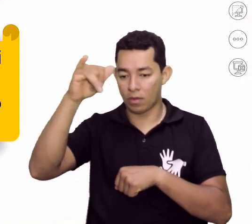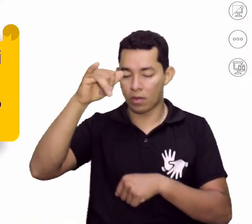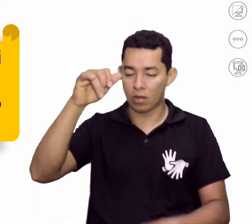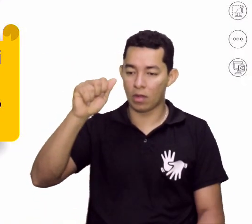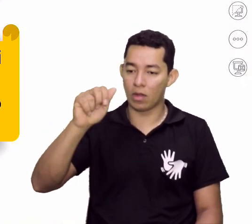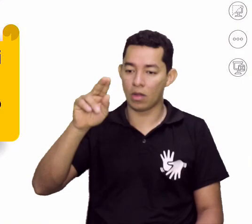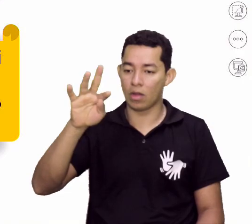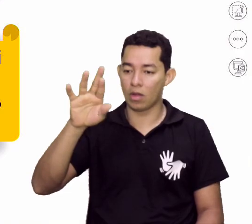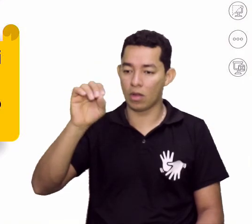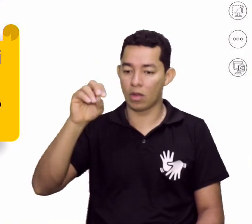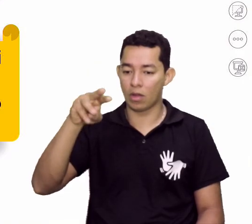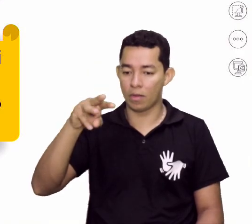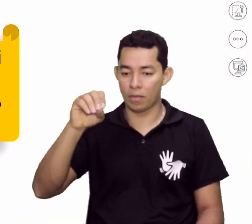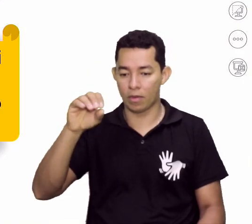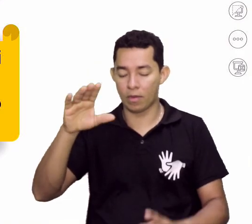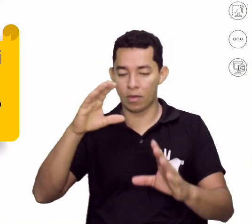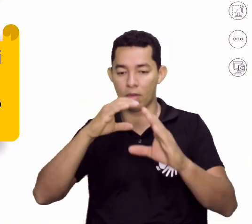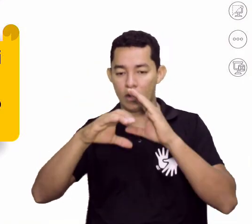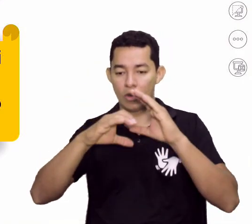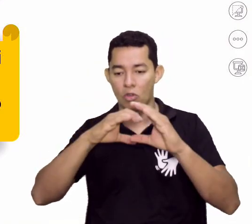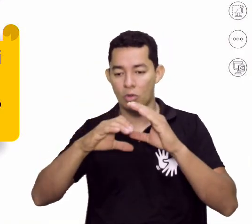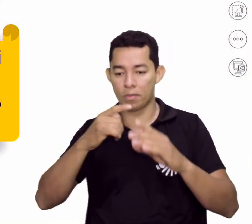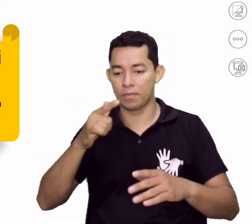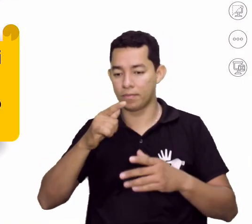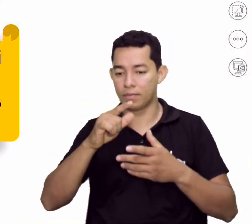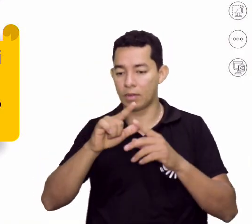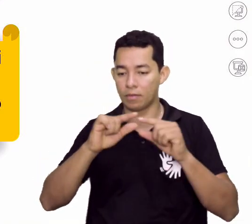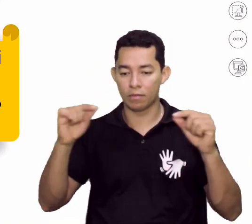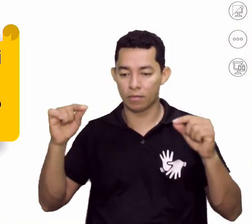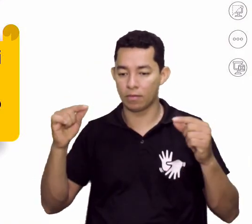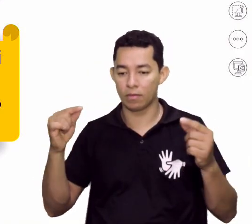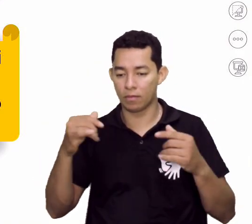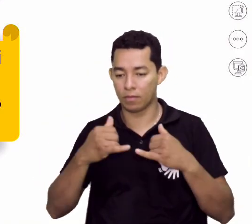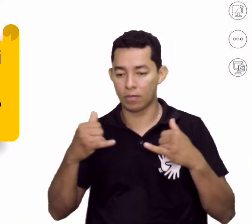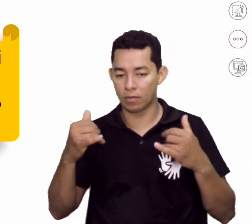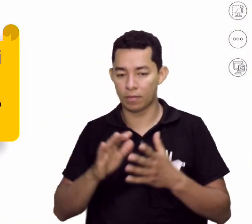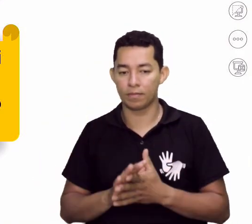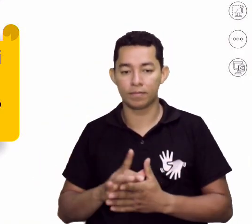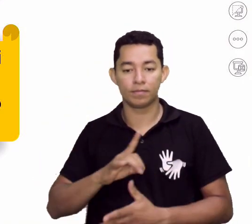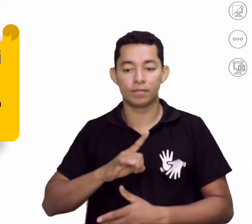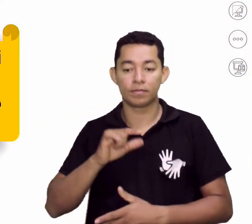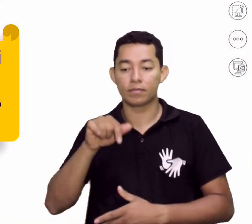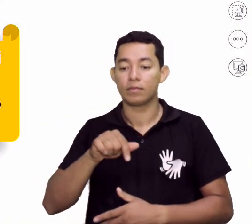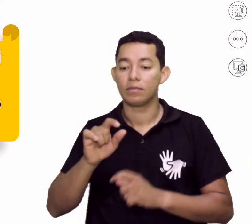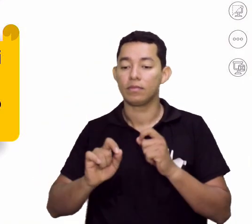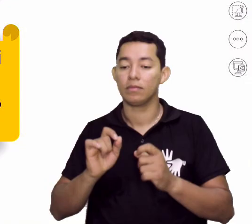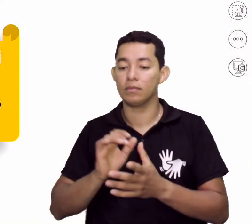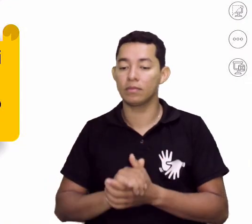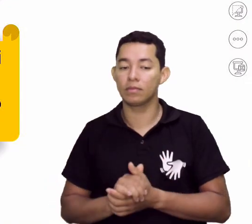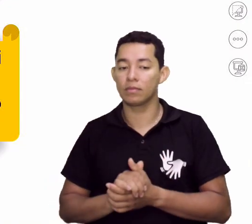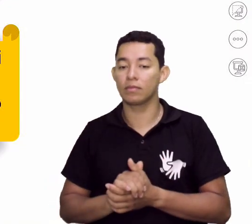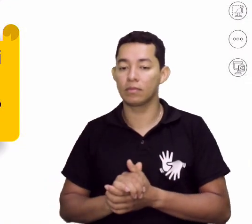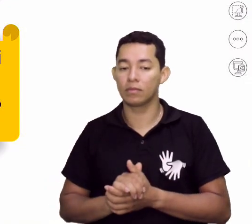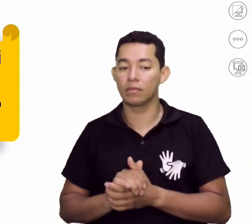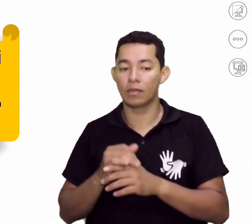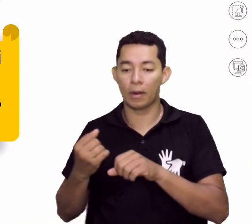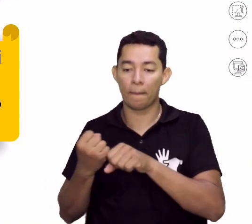automóveis e das comunicações sem fio, tá? Então temos aqui essa